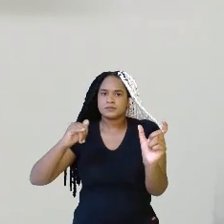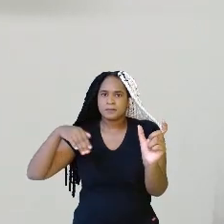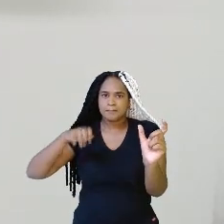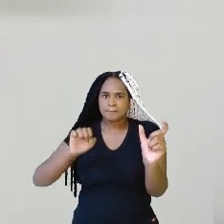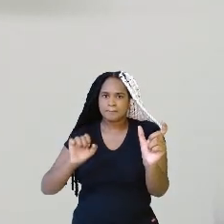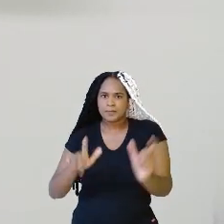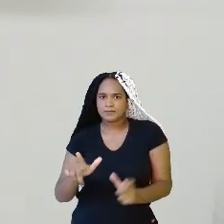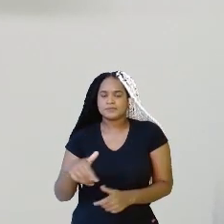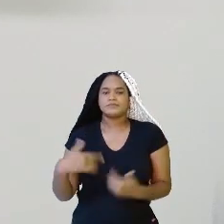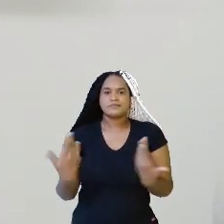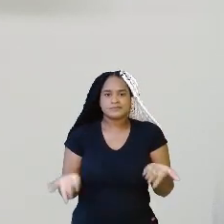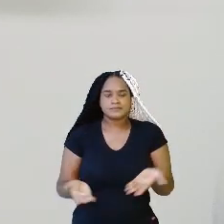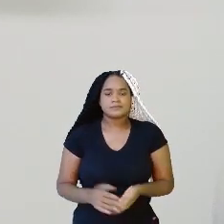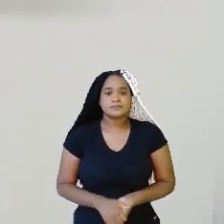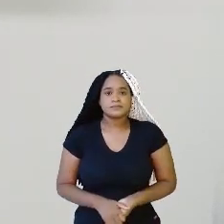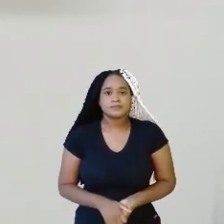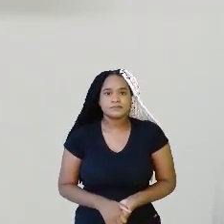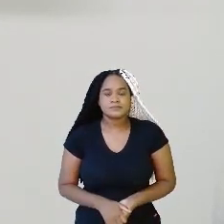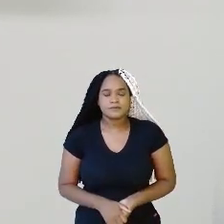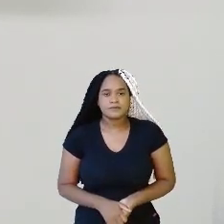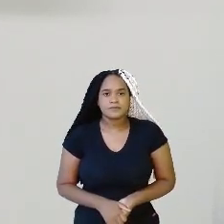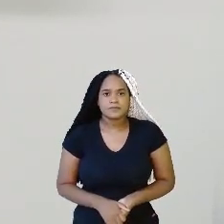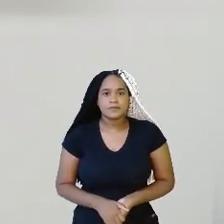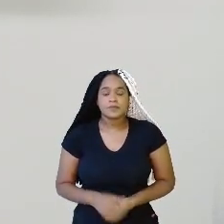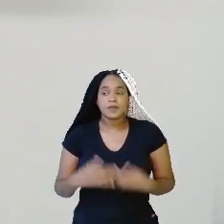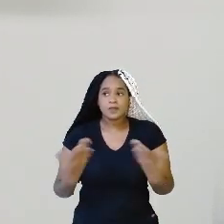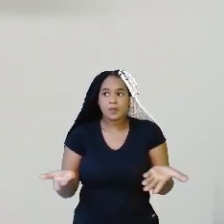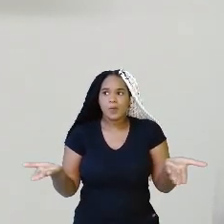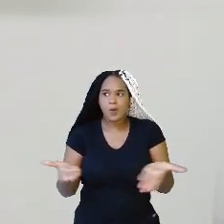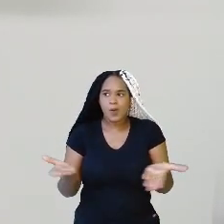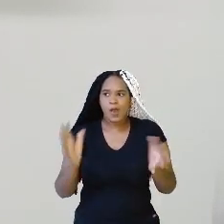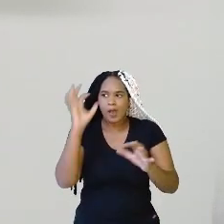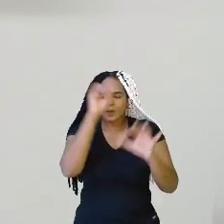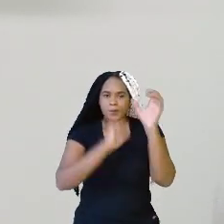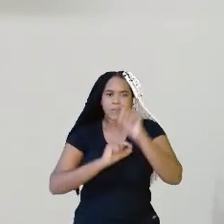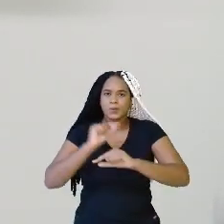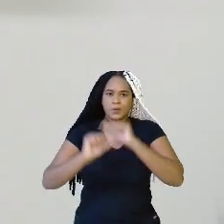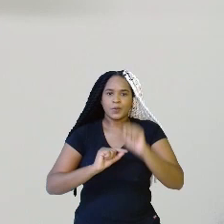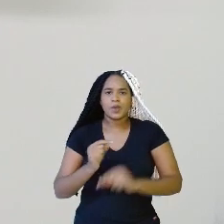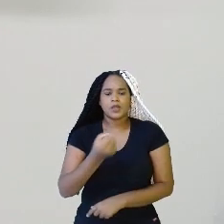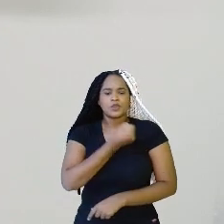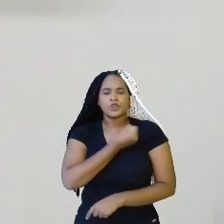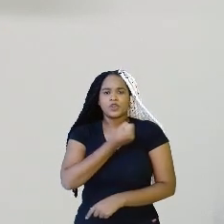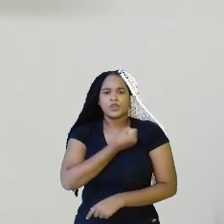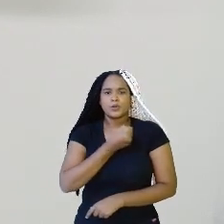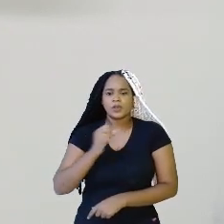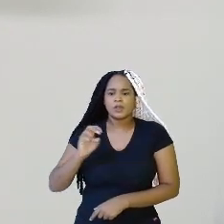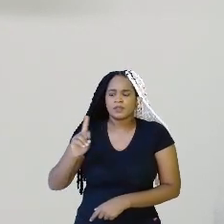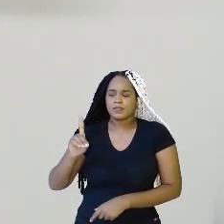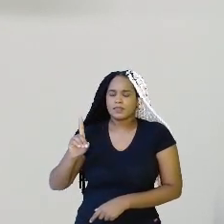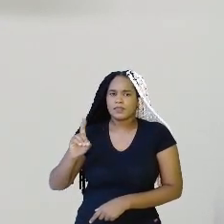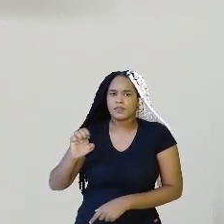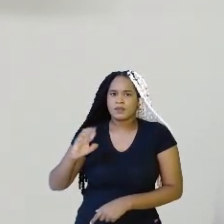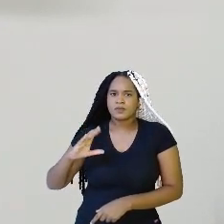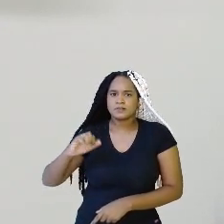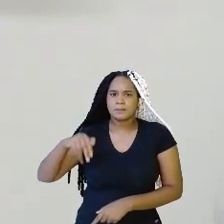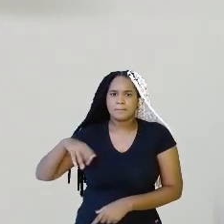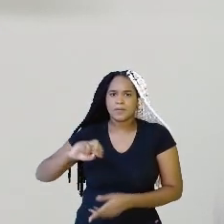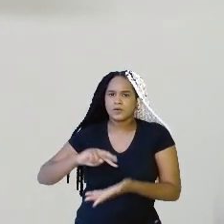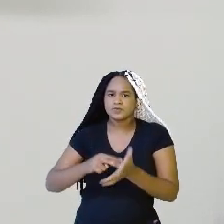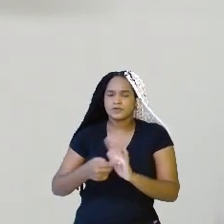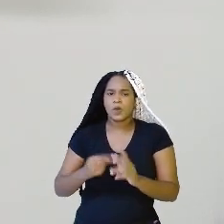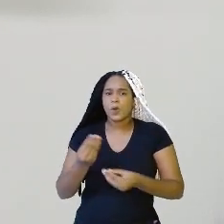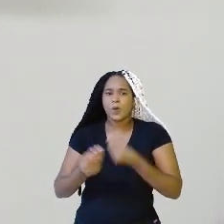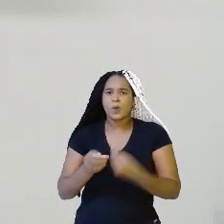Beleza? Aqui eu tenho o que a gente vai aprender hoje. O que são os números decimais, como eles são utilizados,